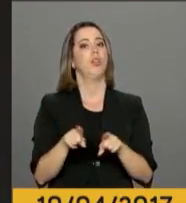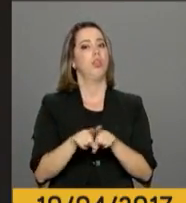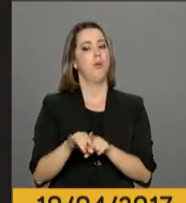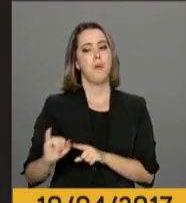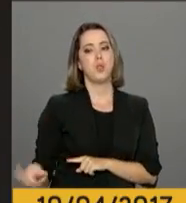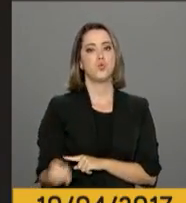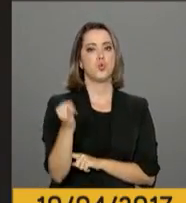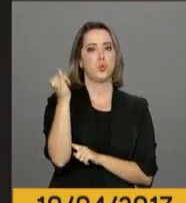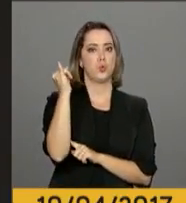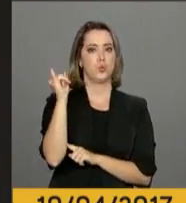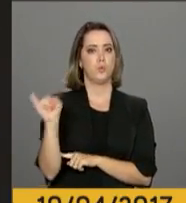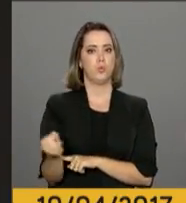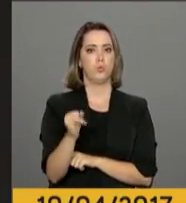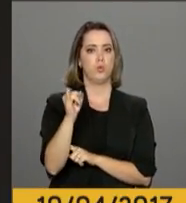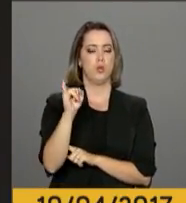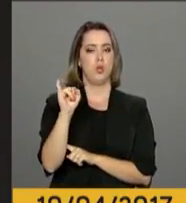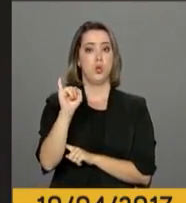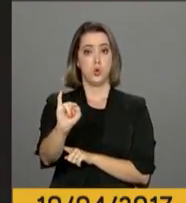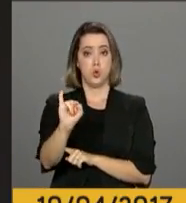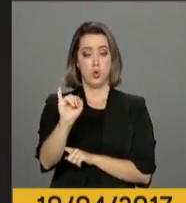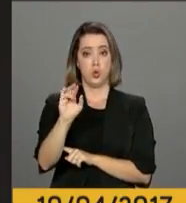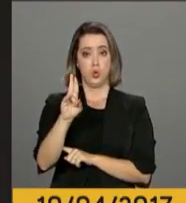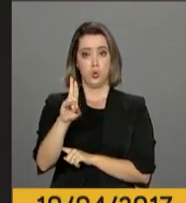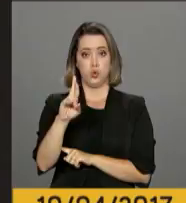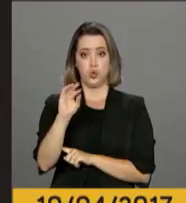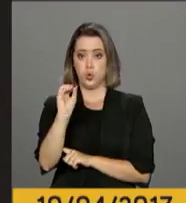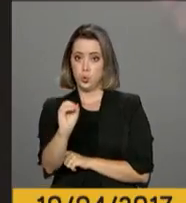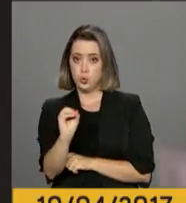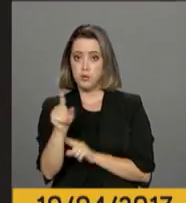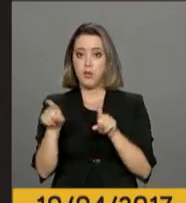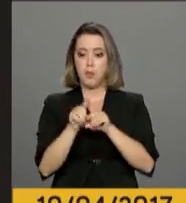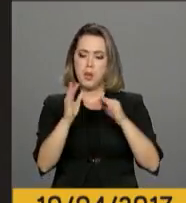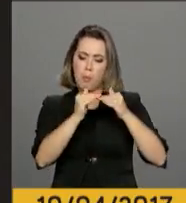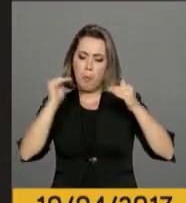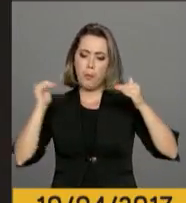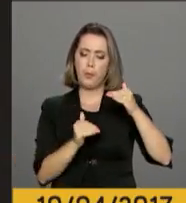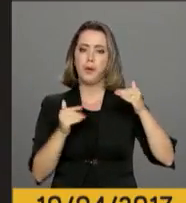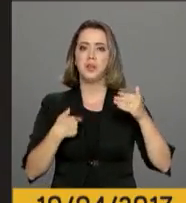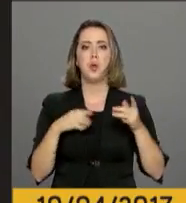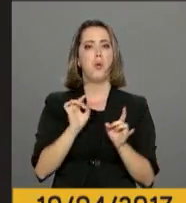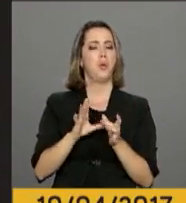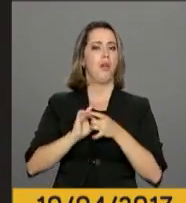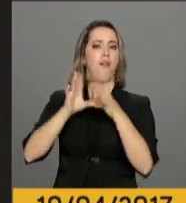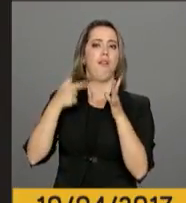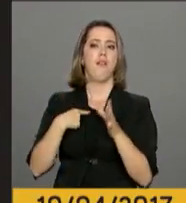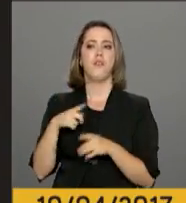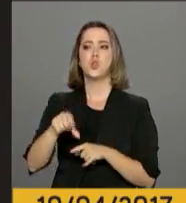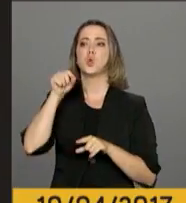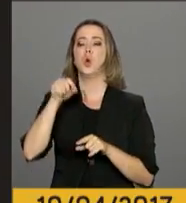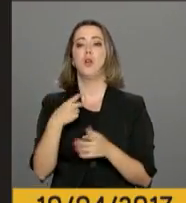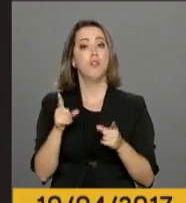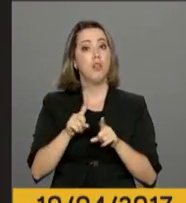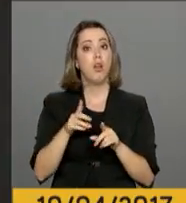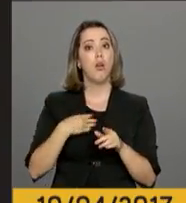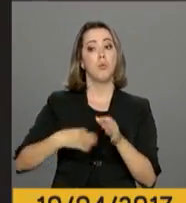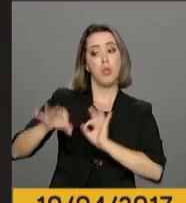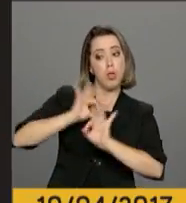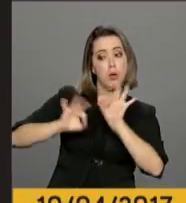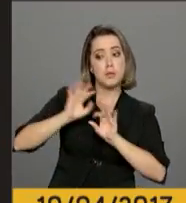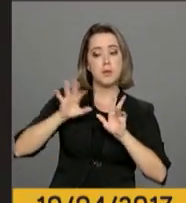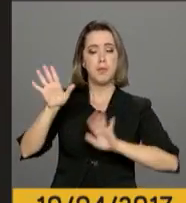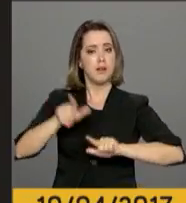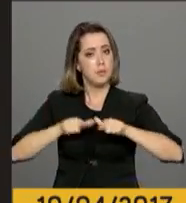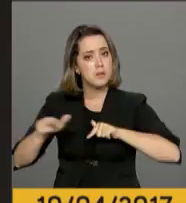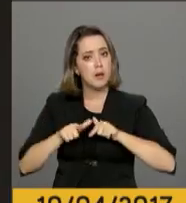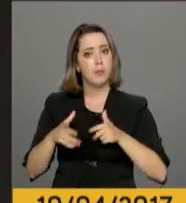têm baixado, não por voluntarismos, mas porque criamos condições que permitiram a queda. E as